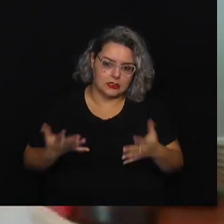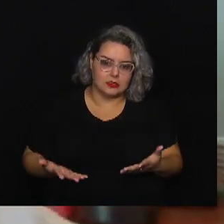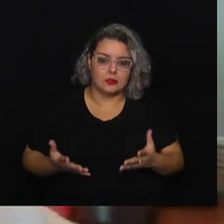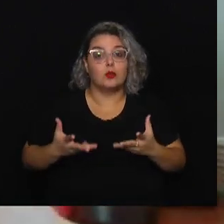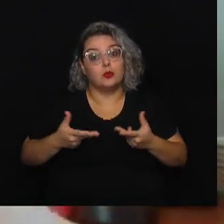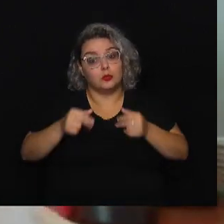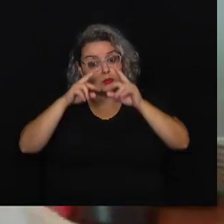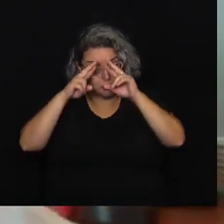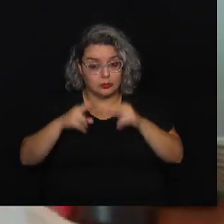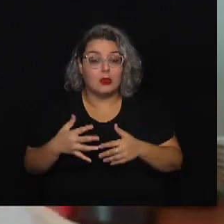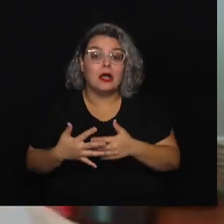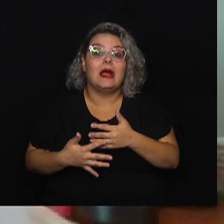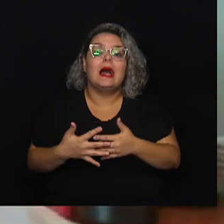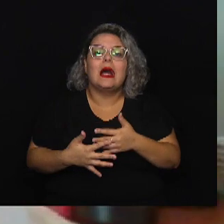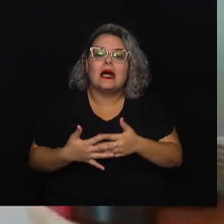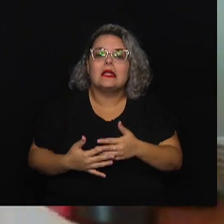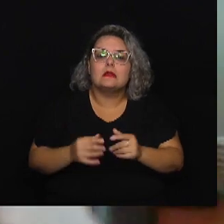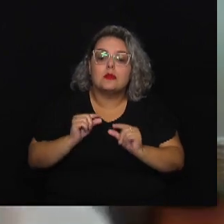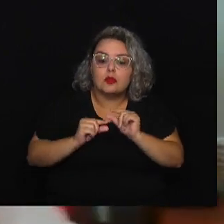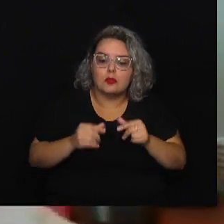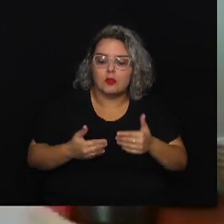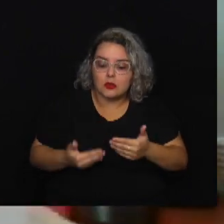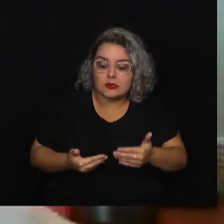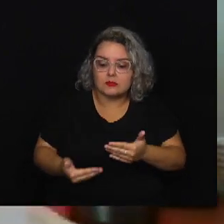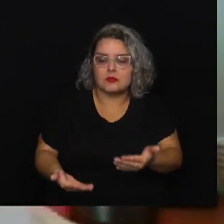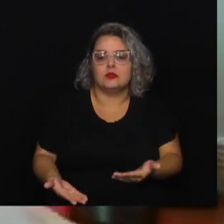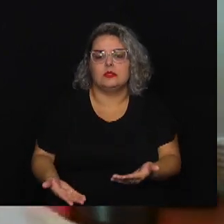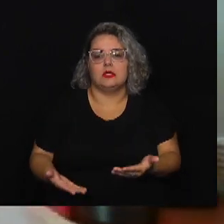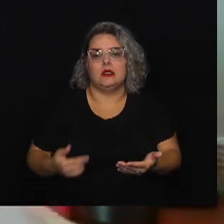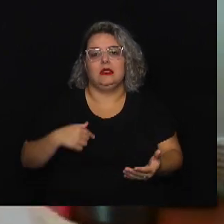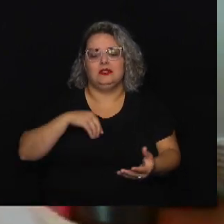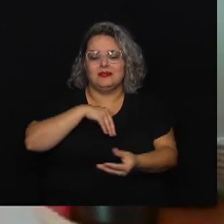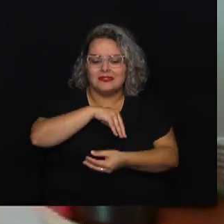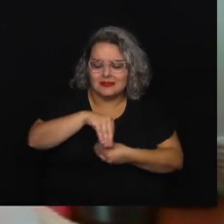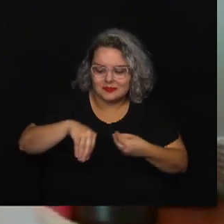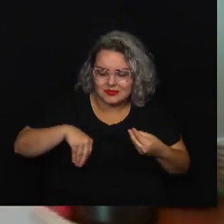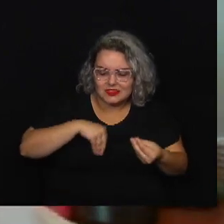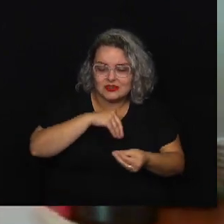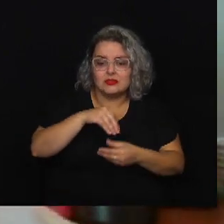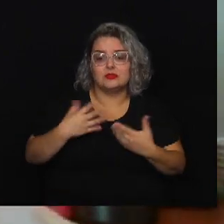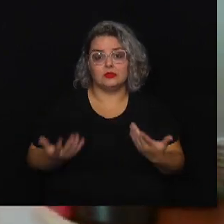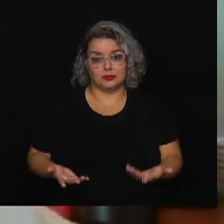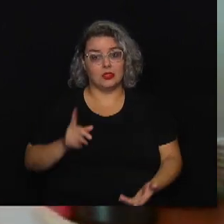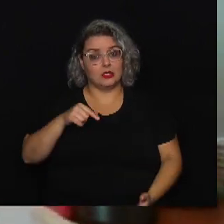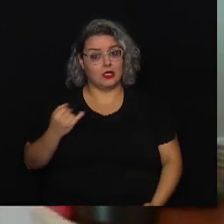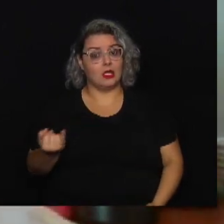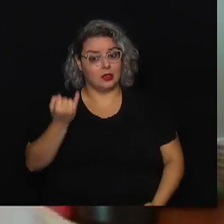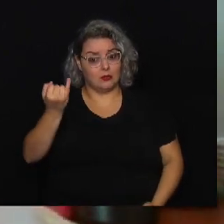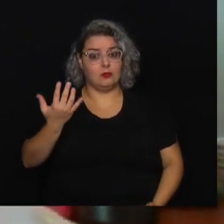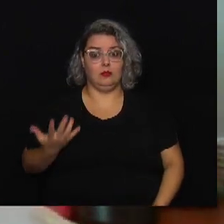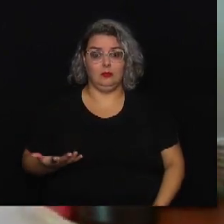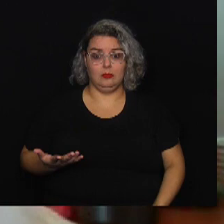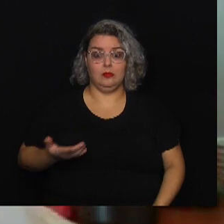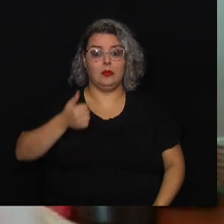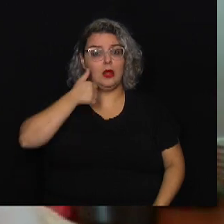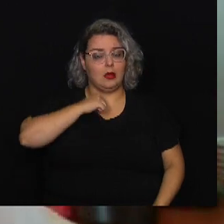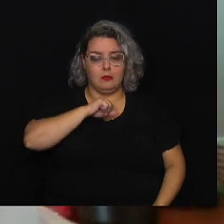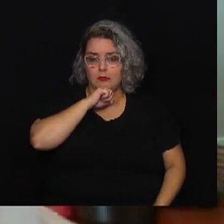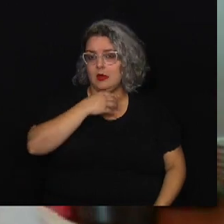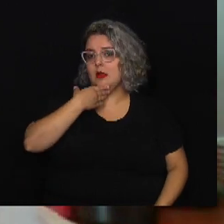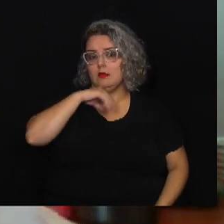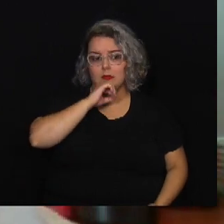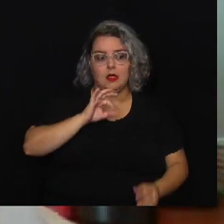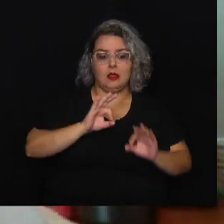respeito, atrapalhando um pouco esse processo das crianças, a gente se mistura ali, e é importante que a mãe, a família,